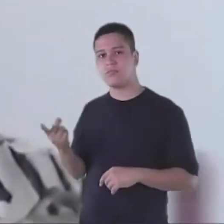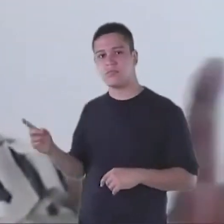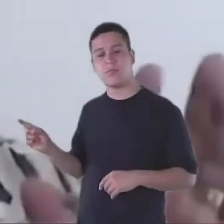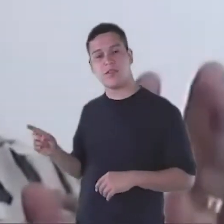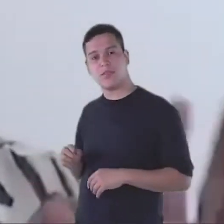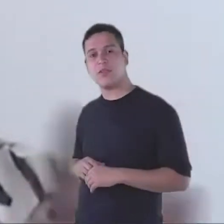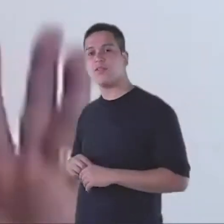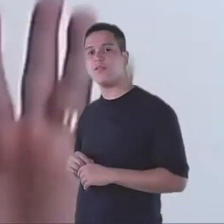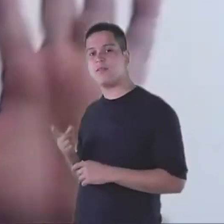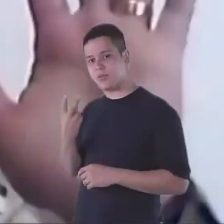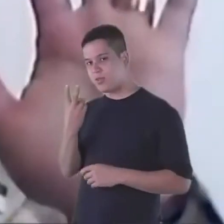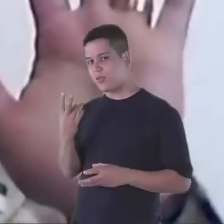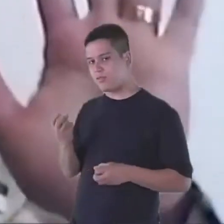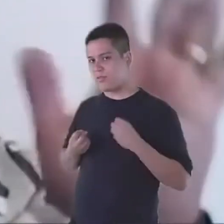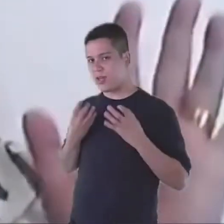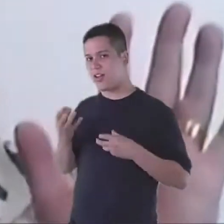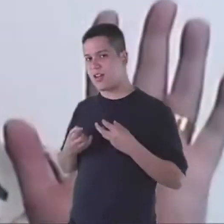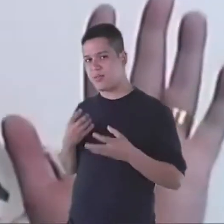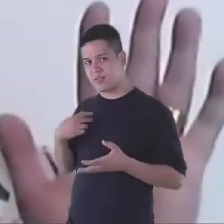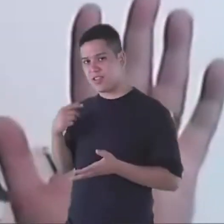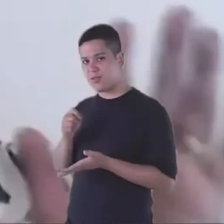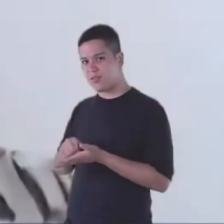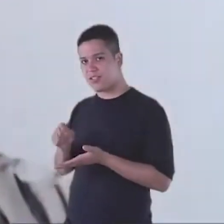poemas com a minha letra.